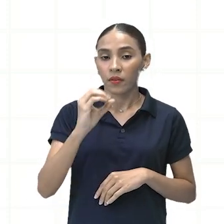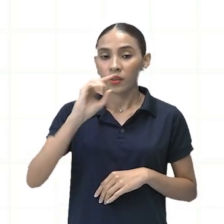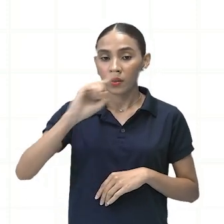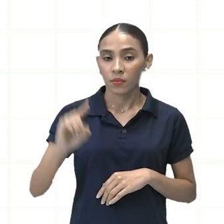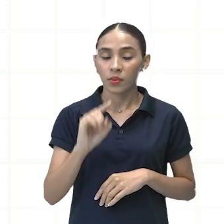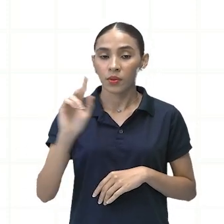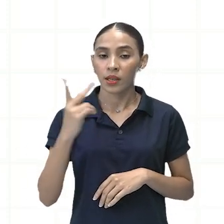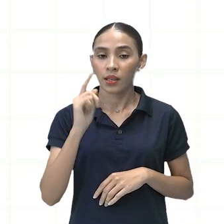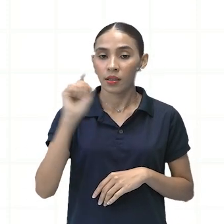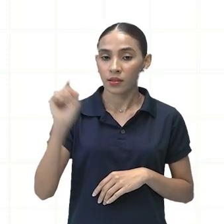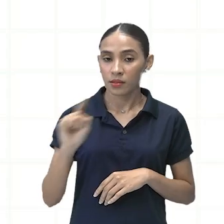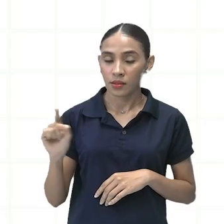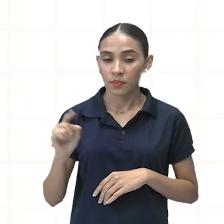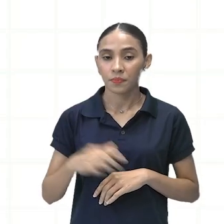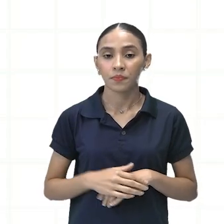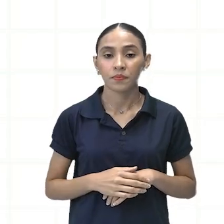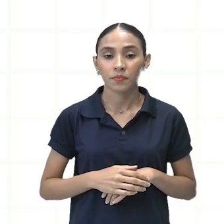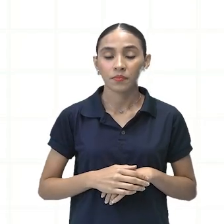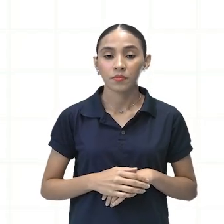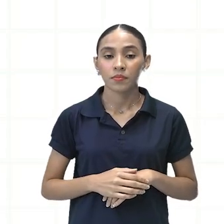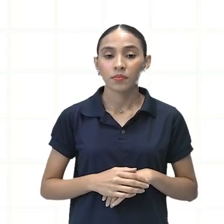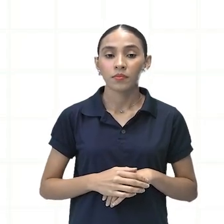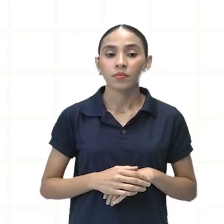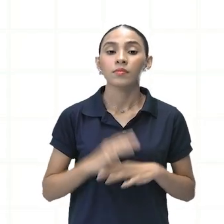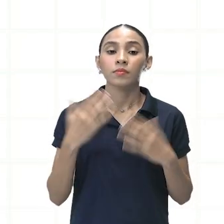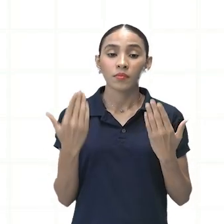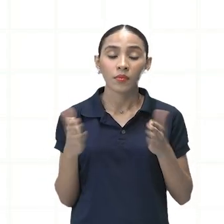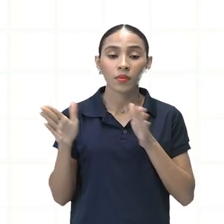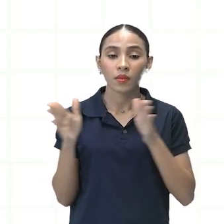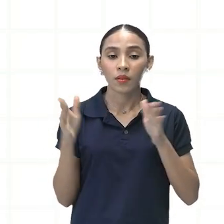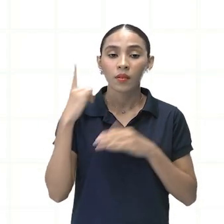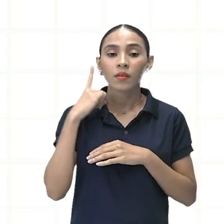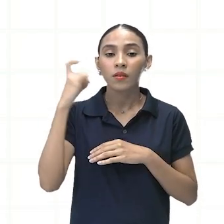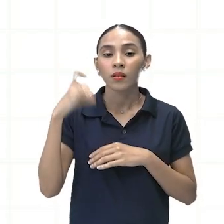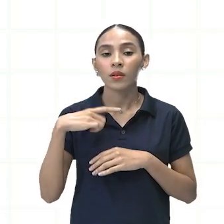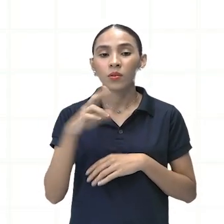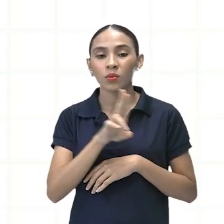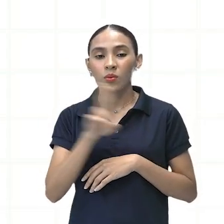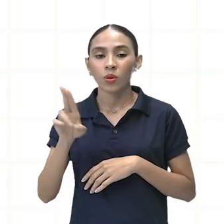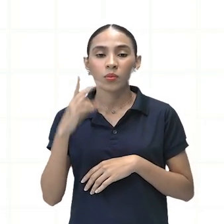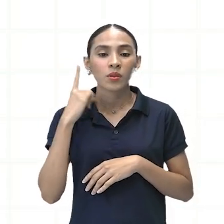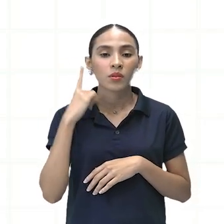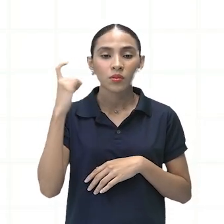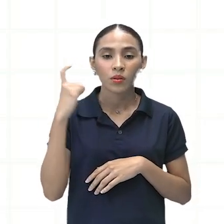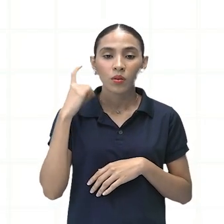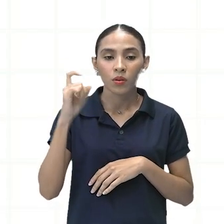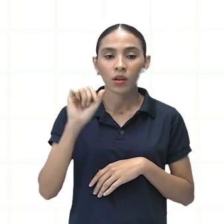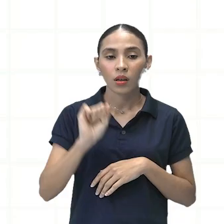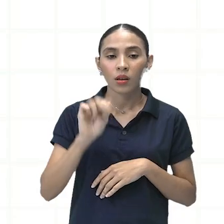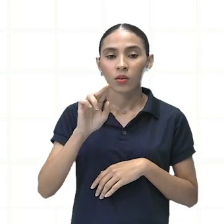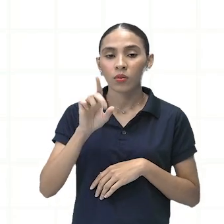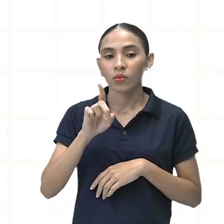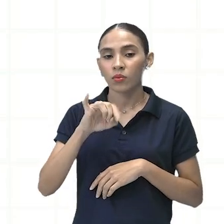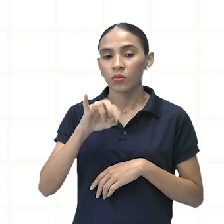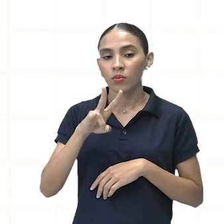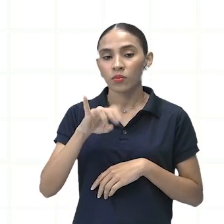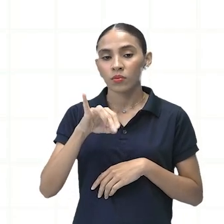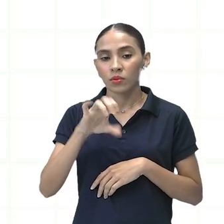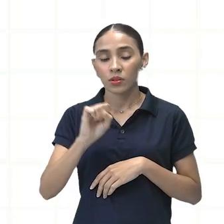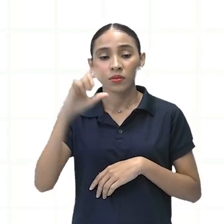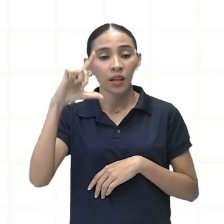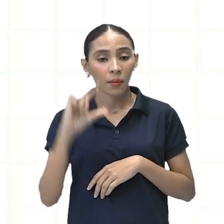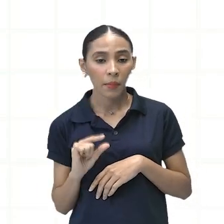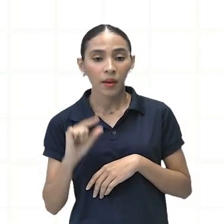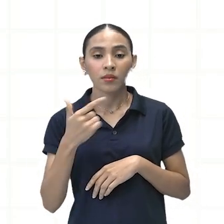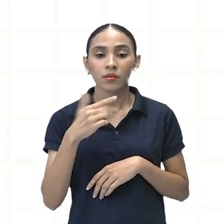20.000 Hz. Sons dentro desse intervalo são chamados de sons audíveis. Abaixo de